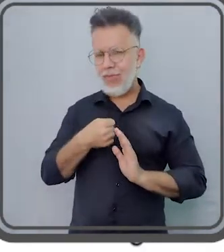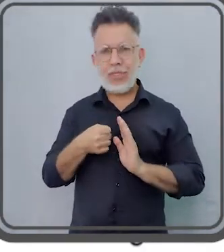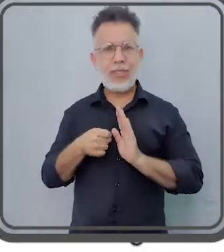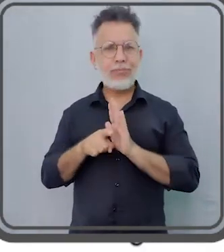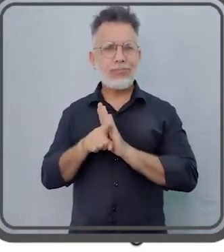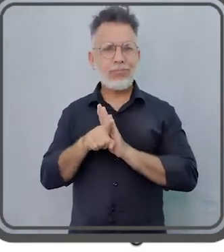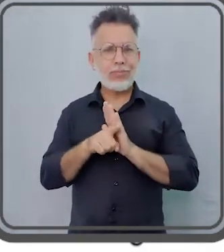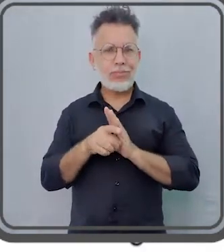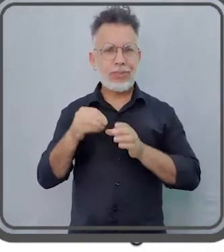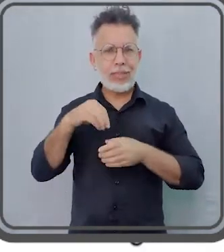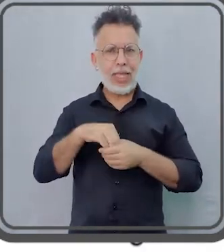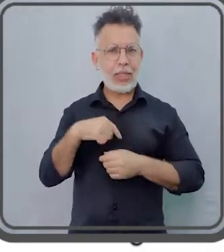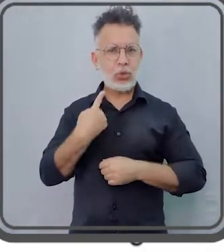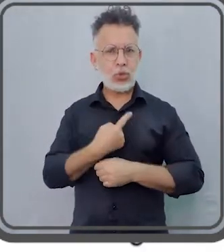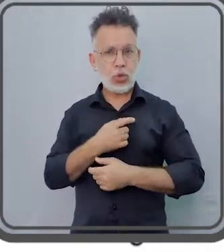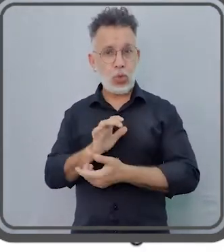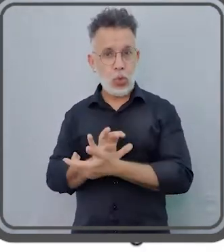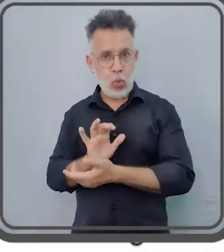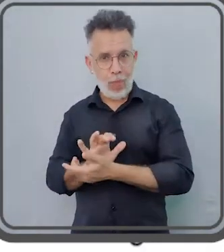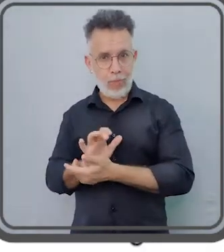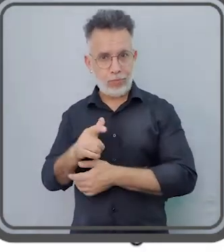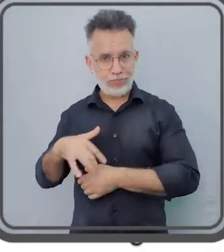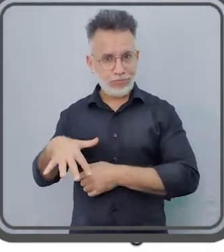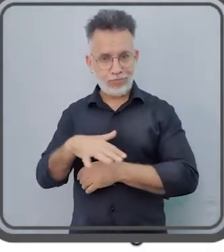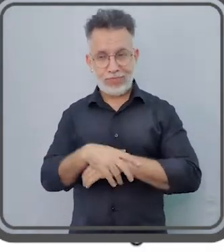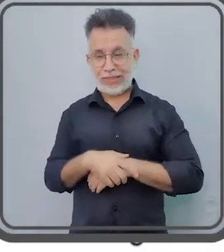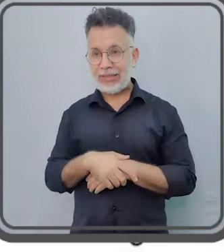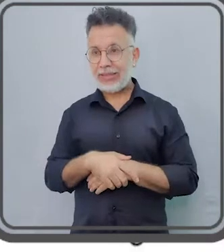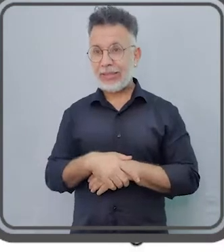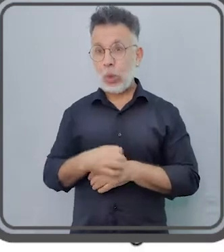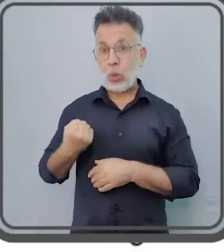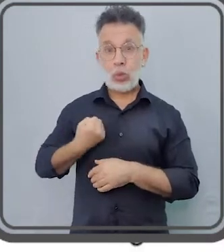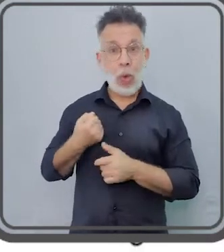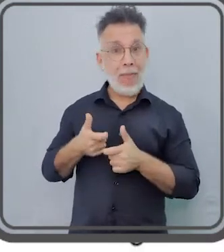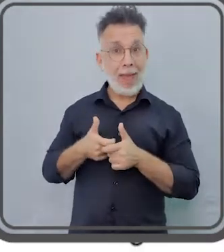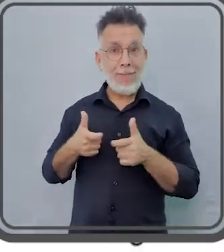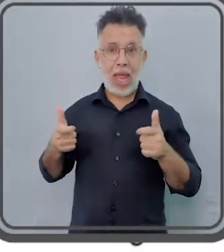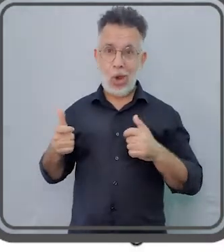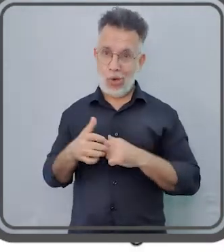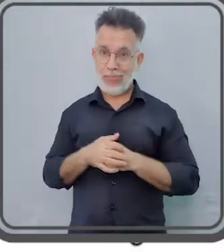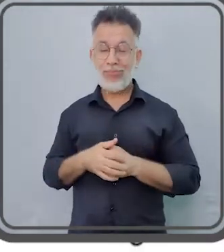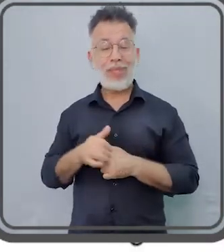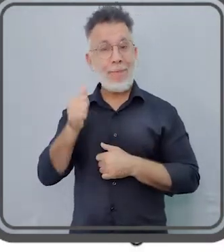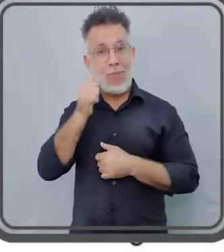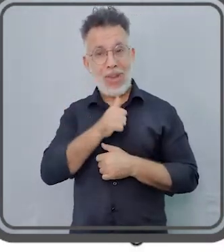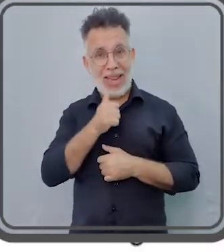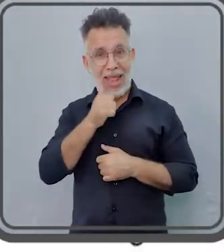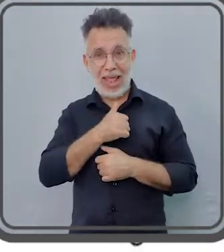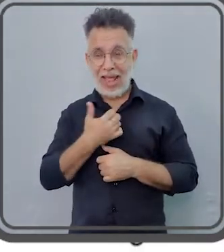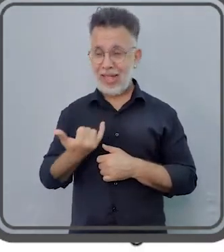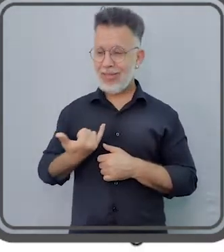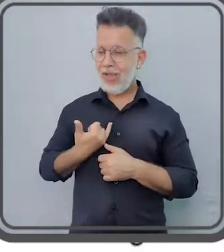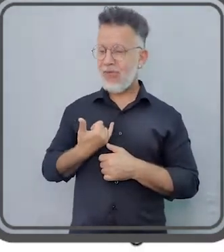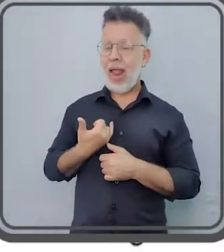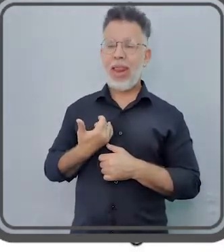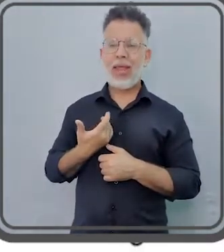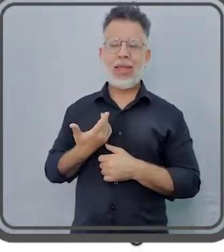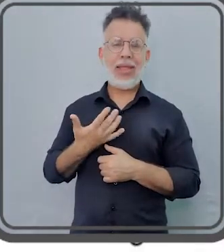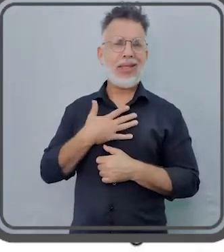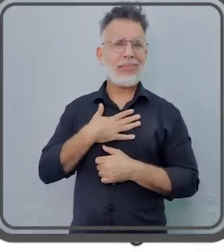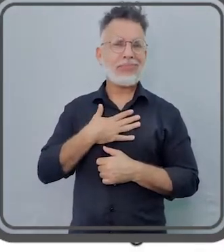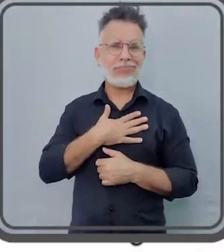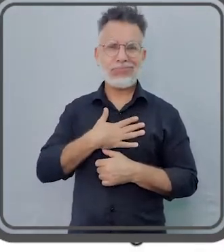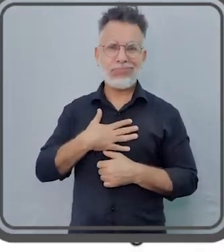do nosso grupo, é um número até maior, assim, de mulheres que dizem que não sentem prazer, né, que não chegam ao